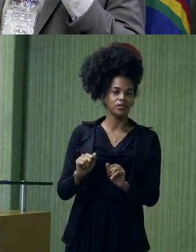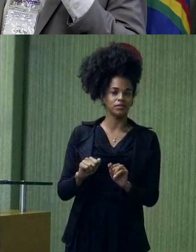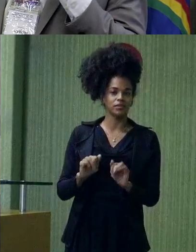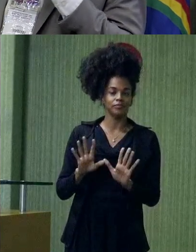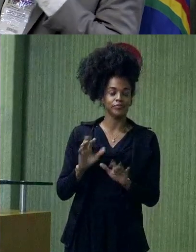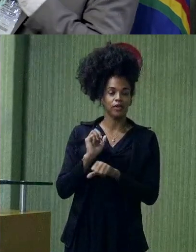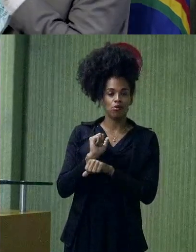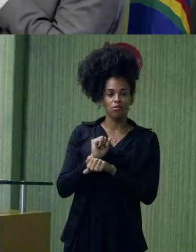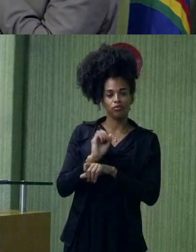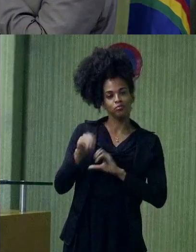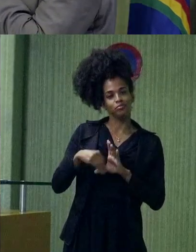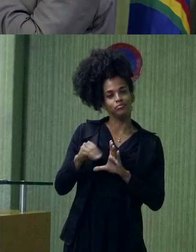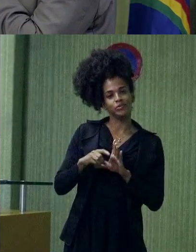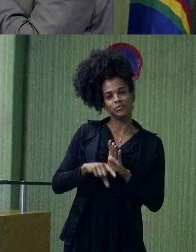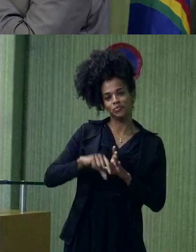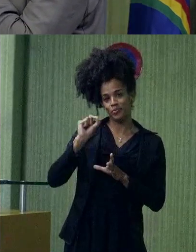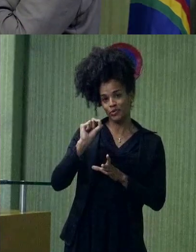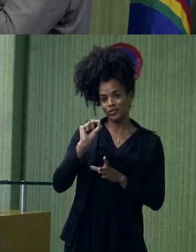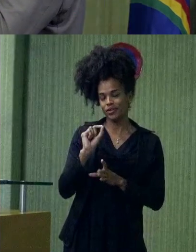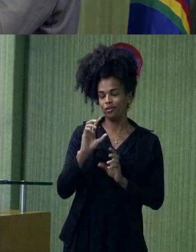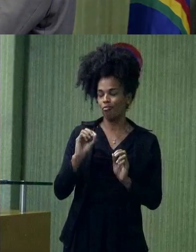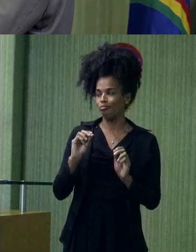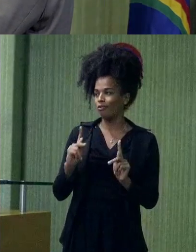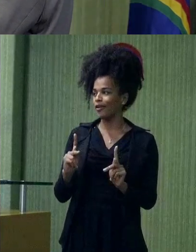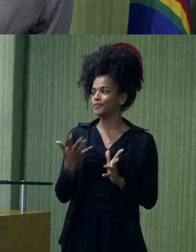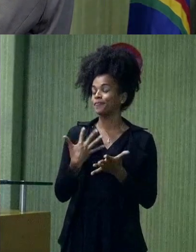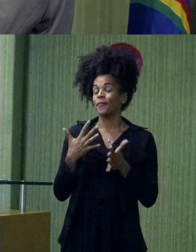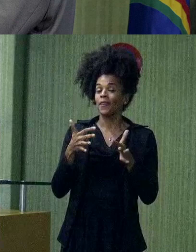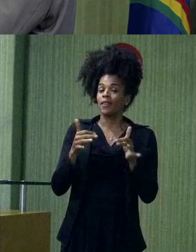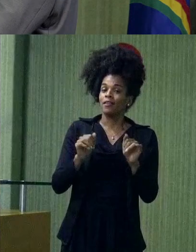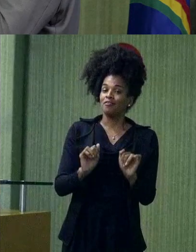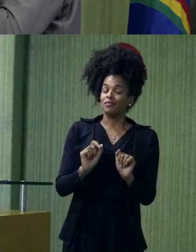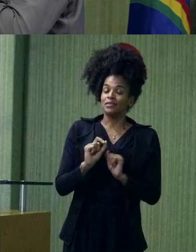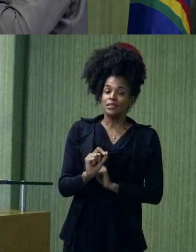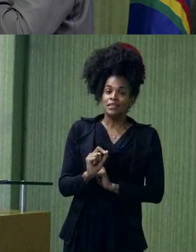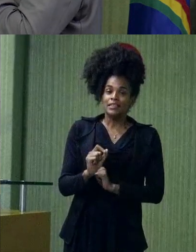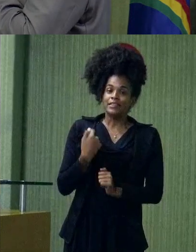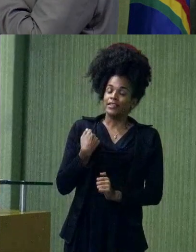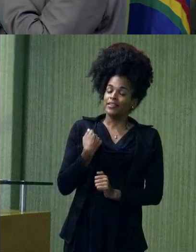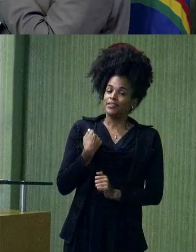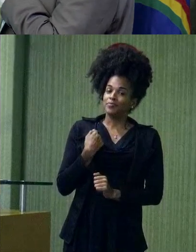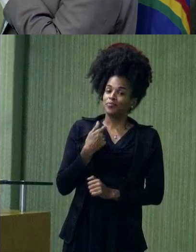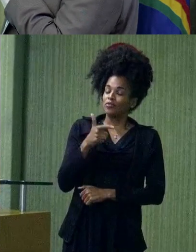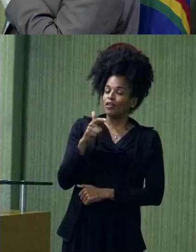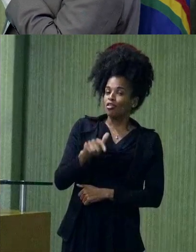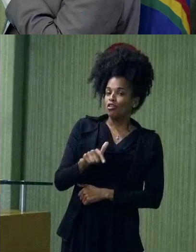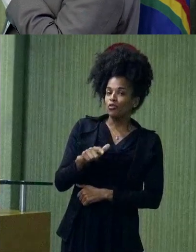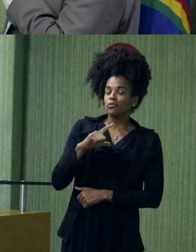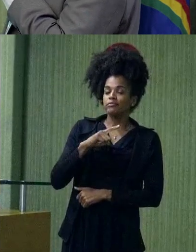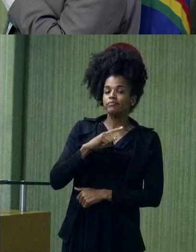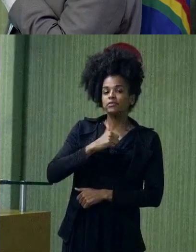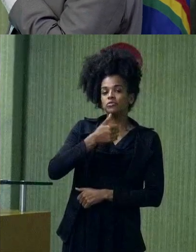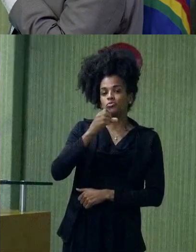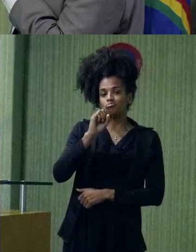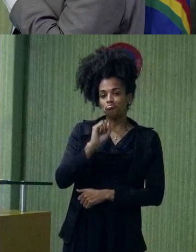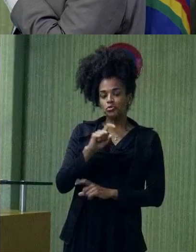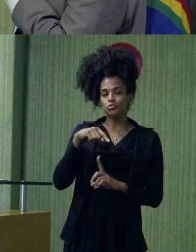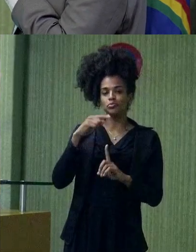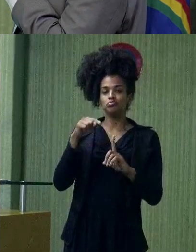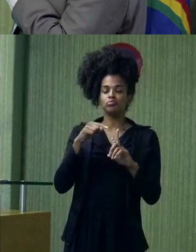com vocês mas enfim a gente pode dizer o seguinte que só reforçando a gente teve 18 objetivos